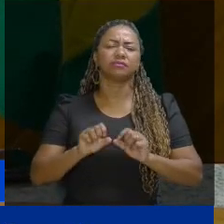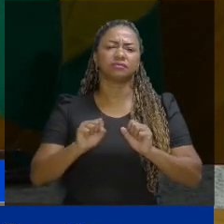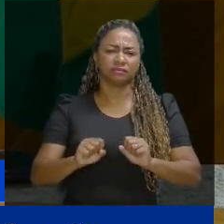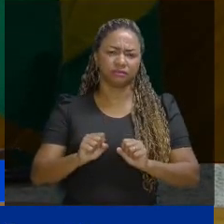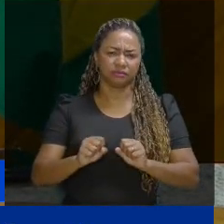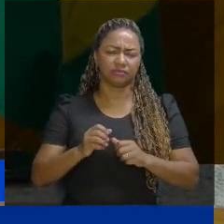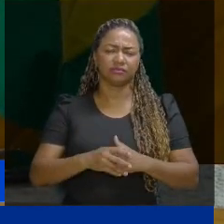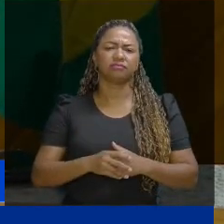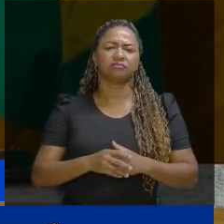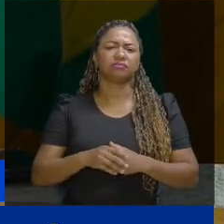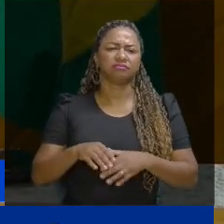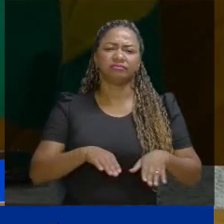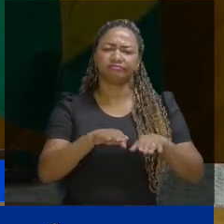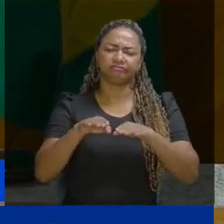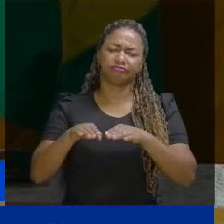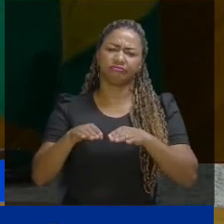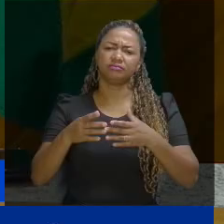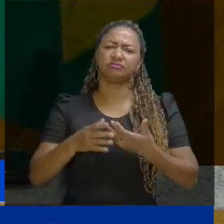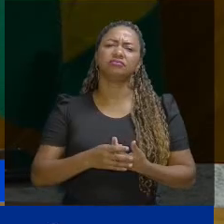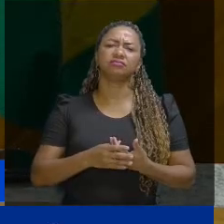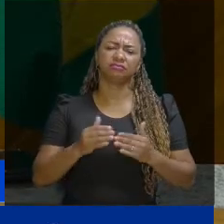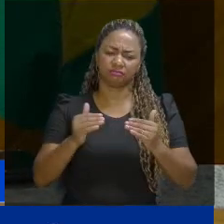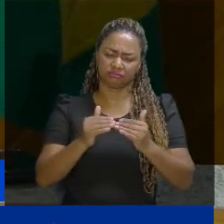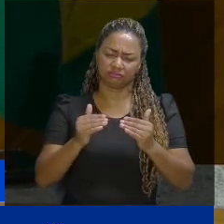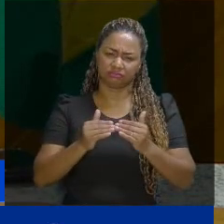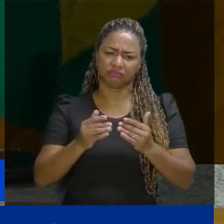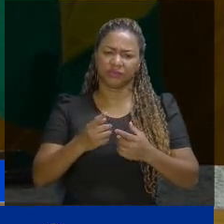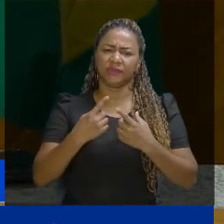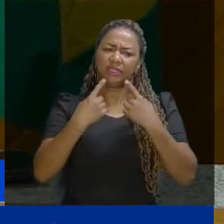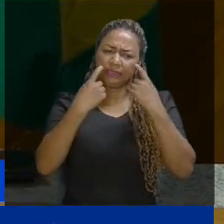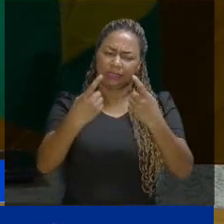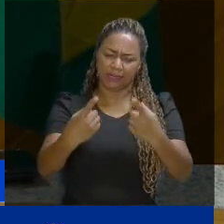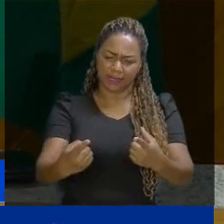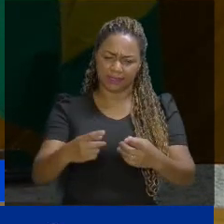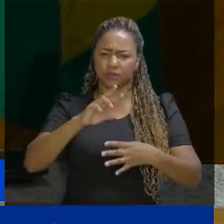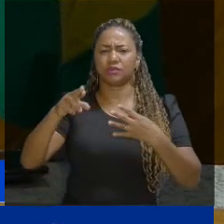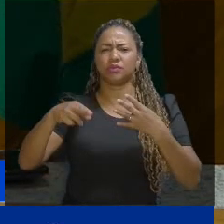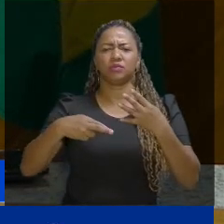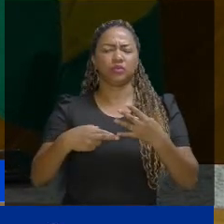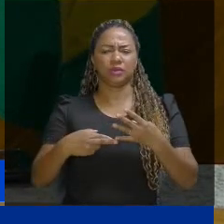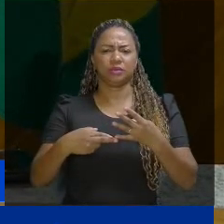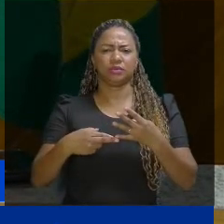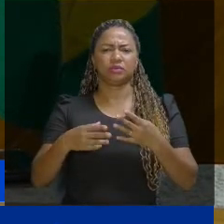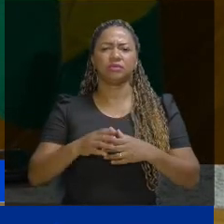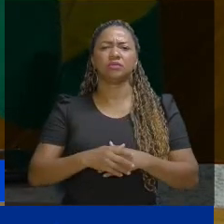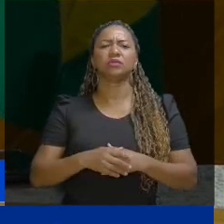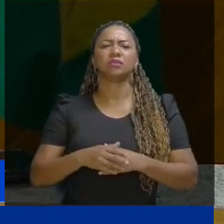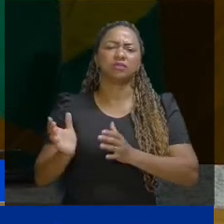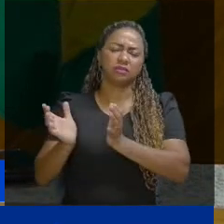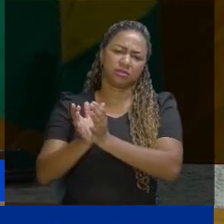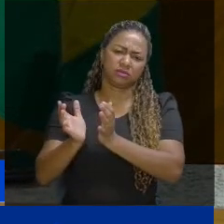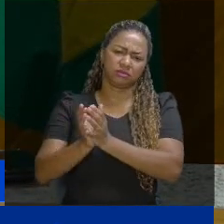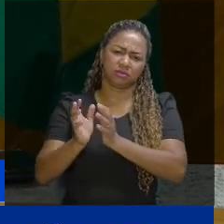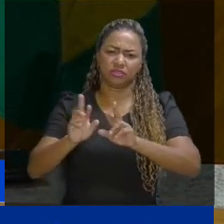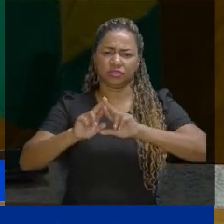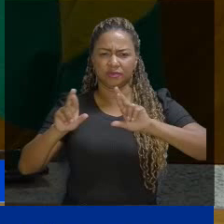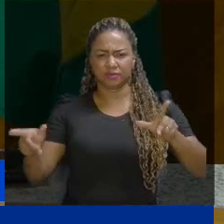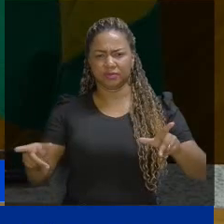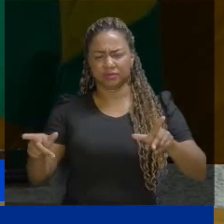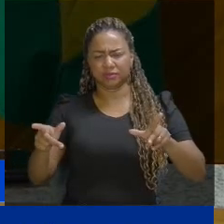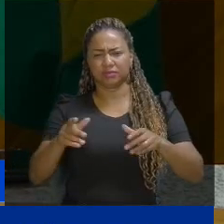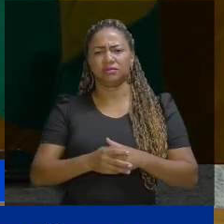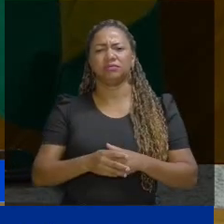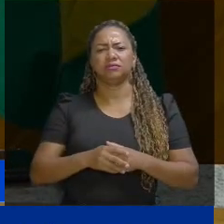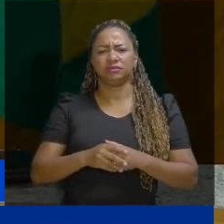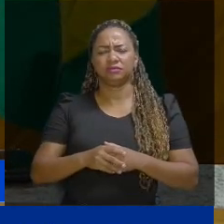pudesse, eventualmente, até justificar o interesse recursal. O interesse recursal da coligação é diferente da